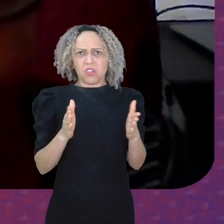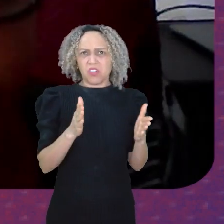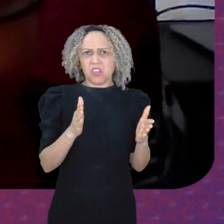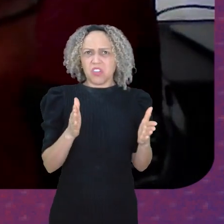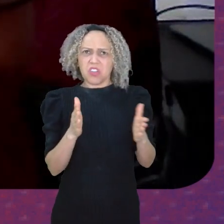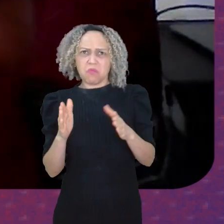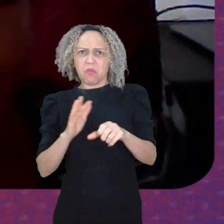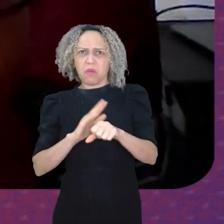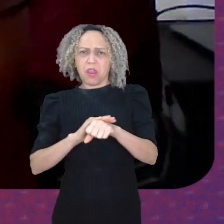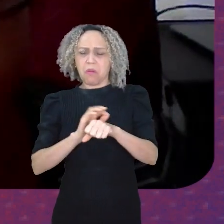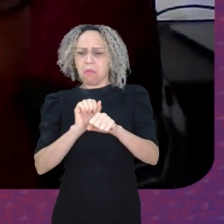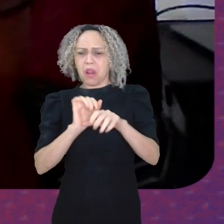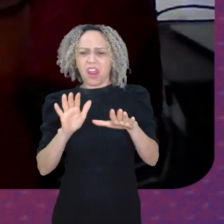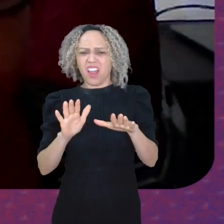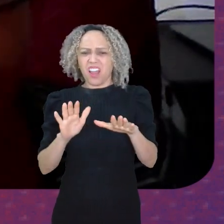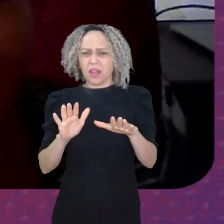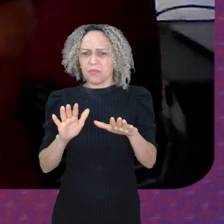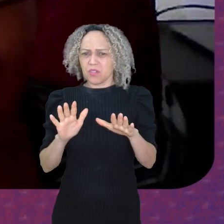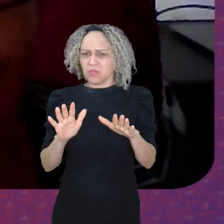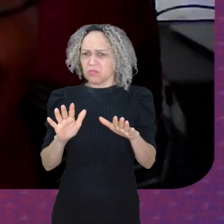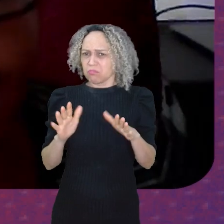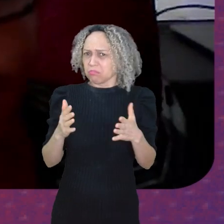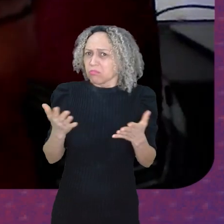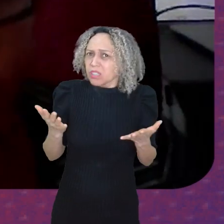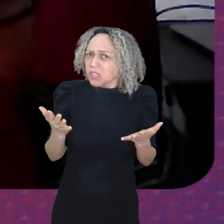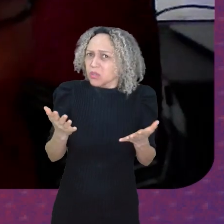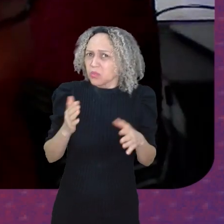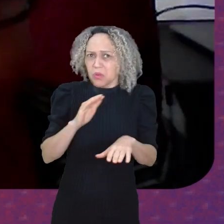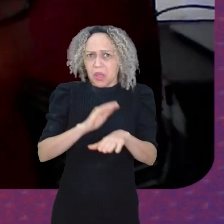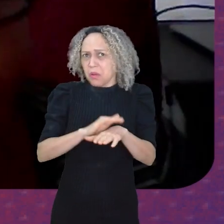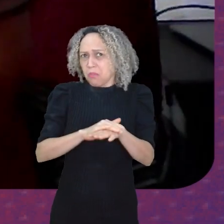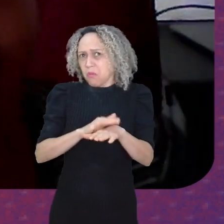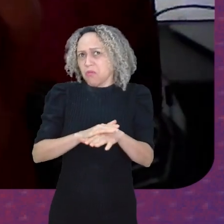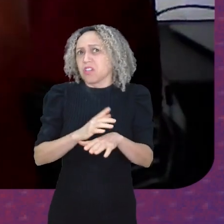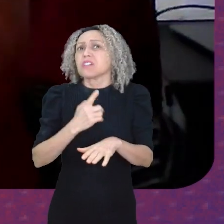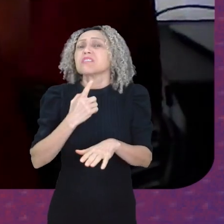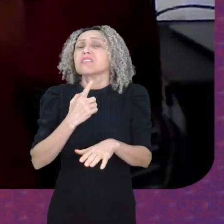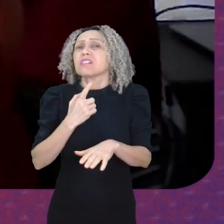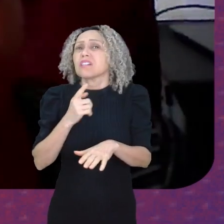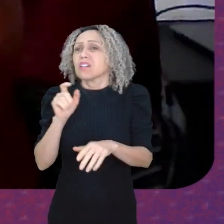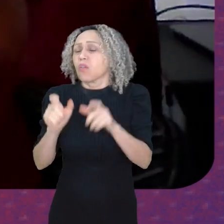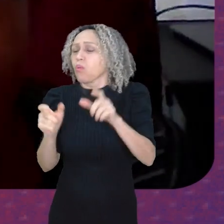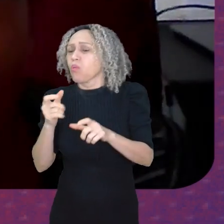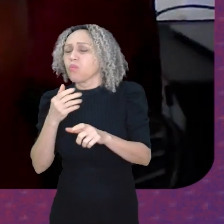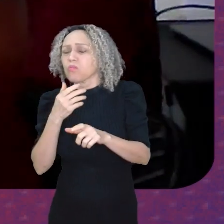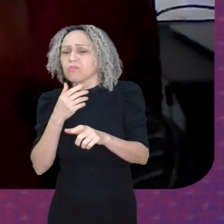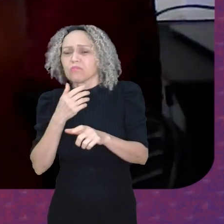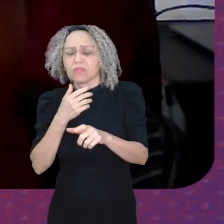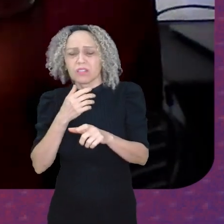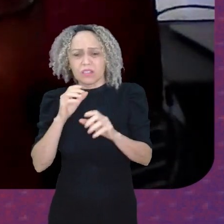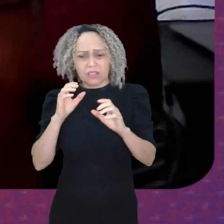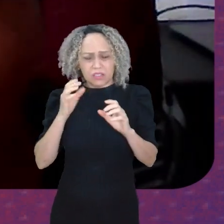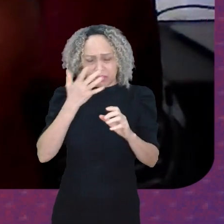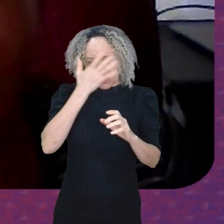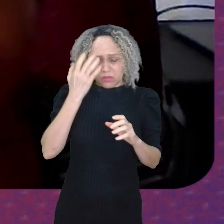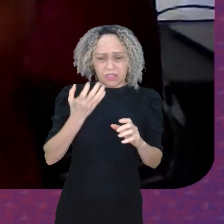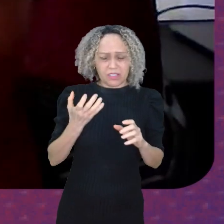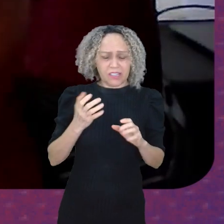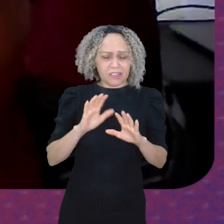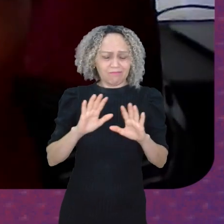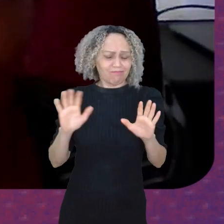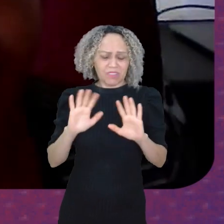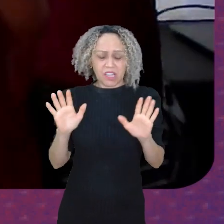à vontade dos cidadãos, das cidadãs de bem, alheio à nossa vontade, e